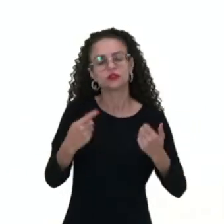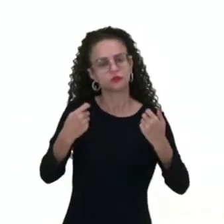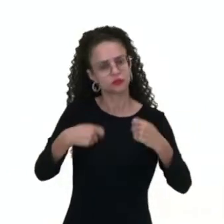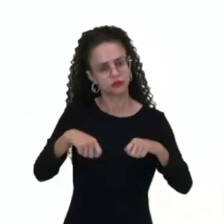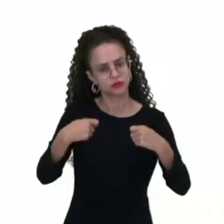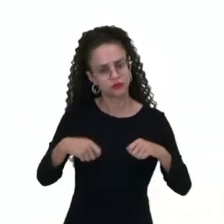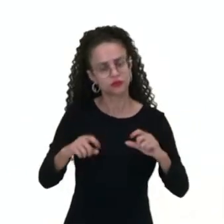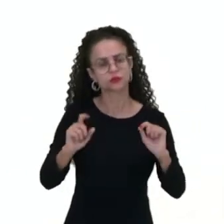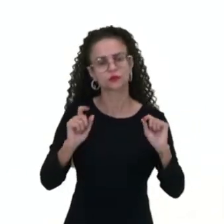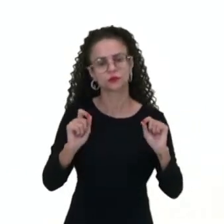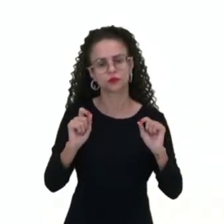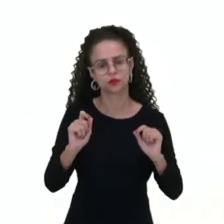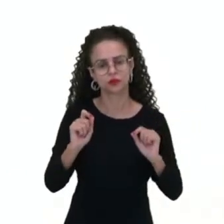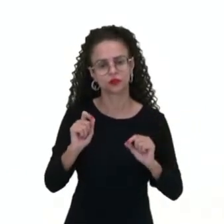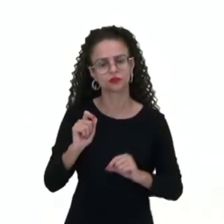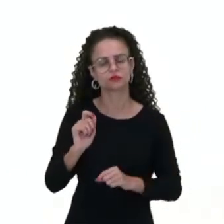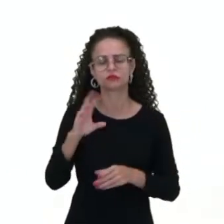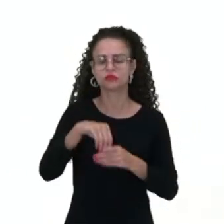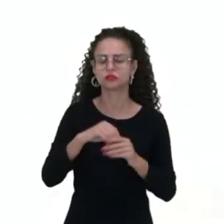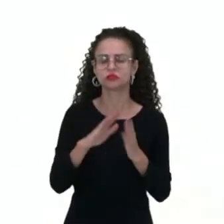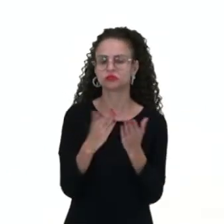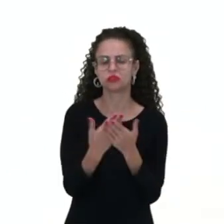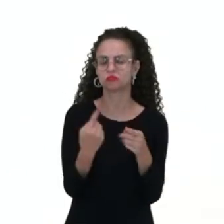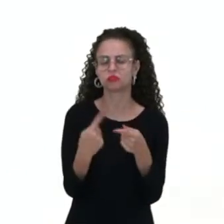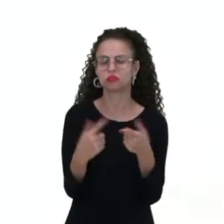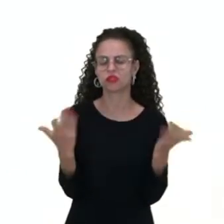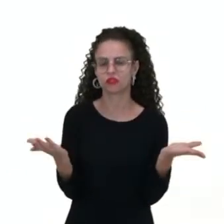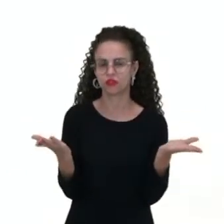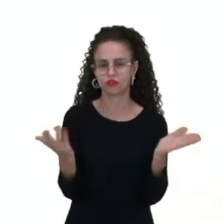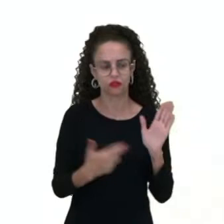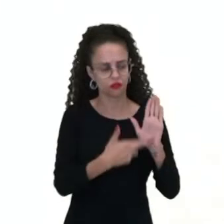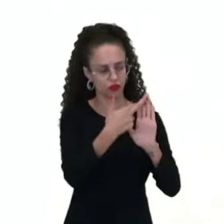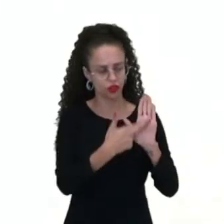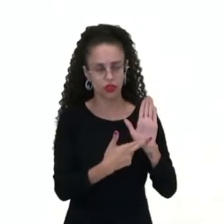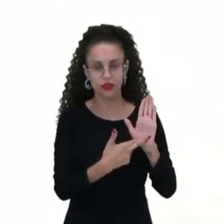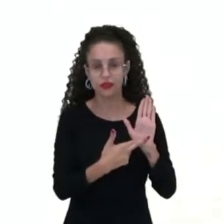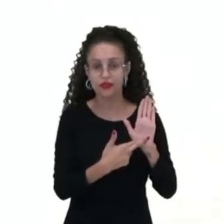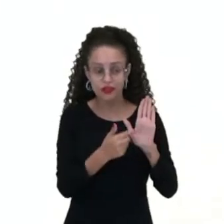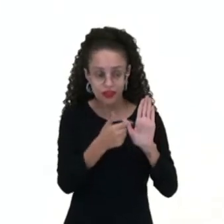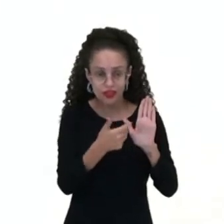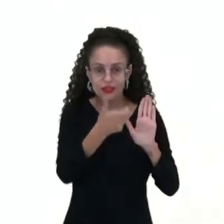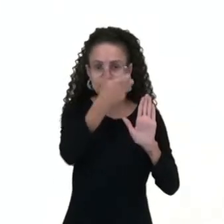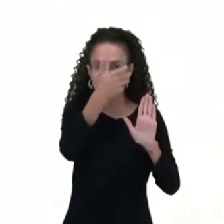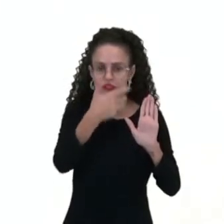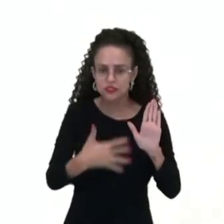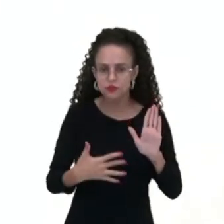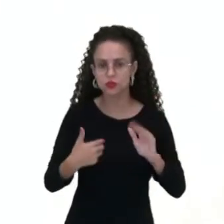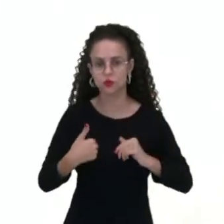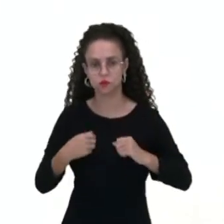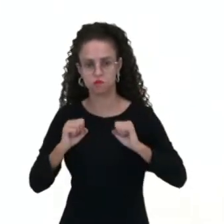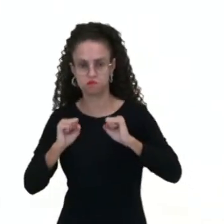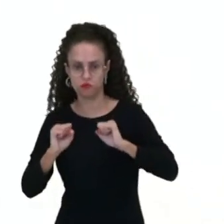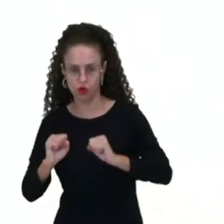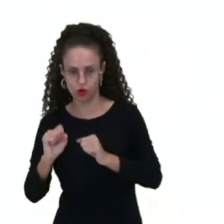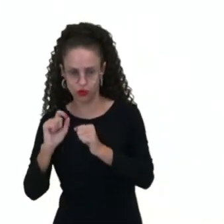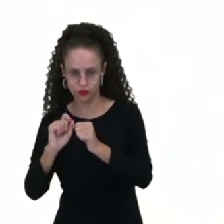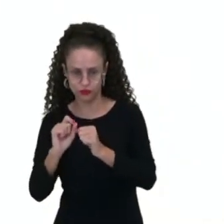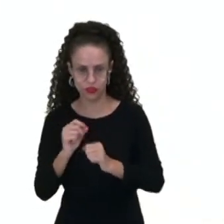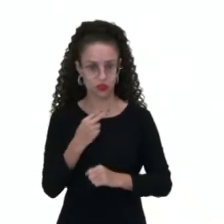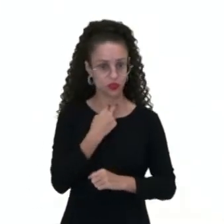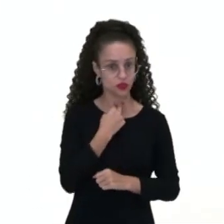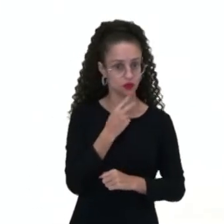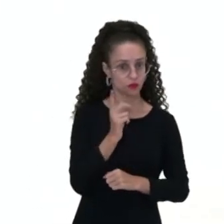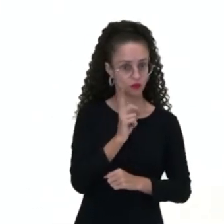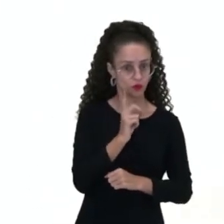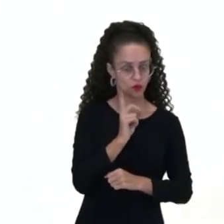necessário dentro do colégio? Porque as regras e normas definem o que podemos ou não fazer dentro da